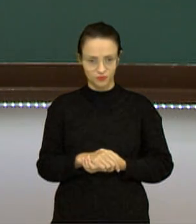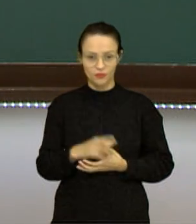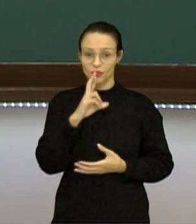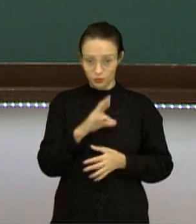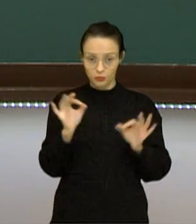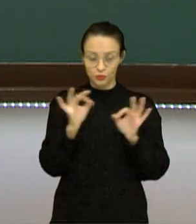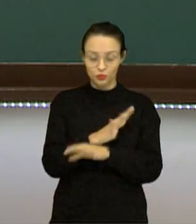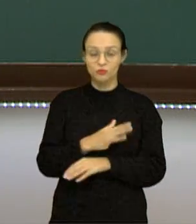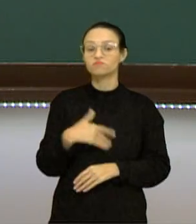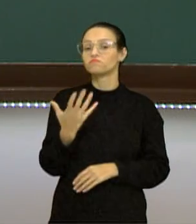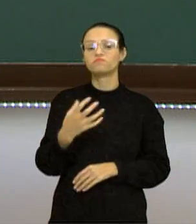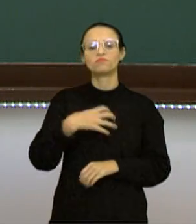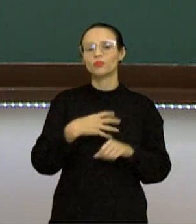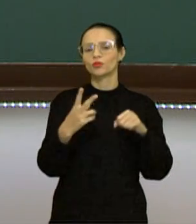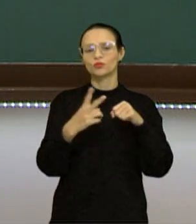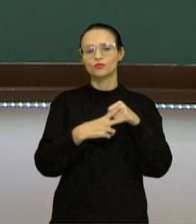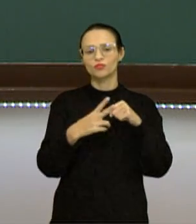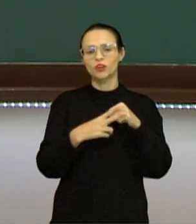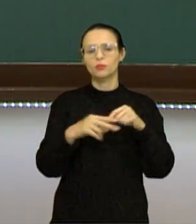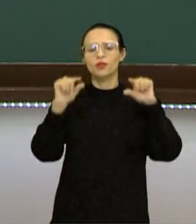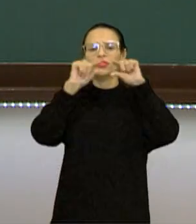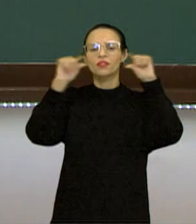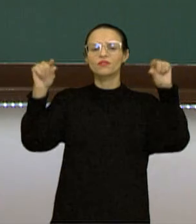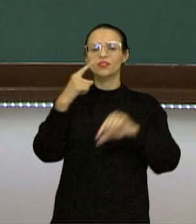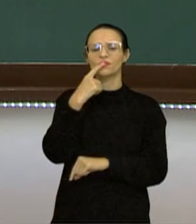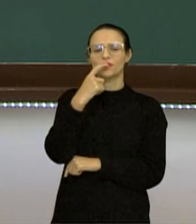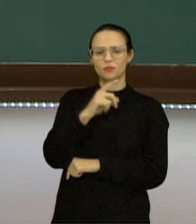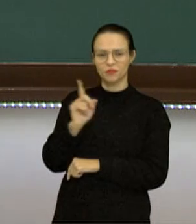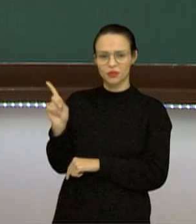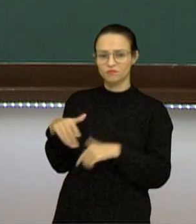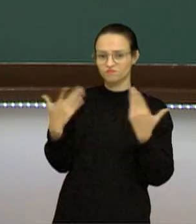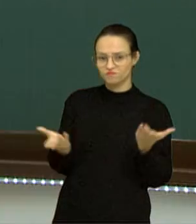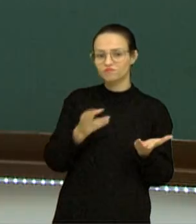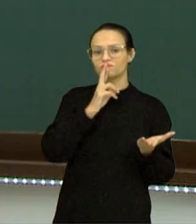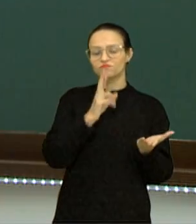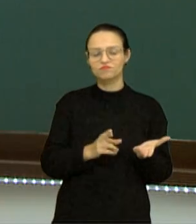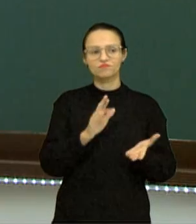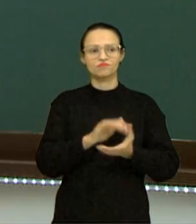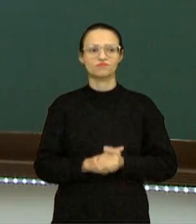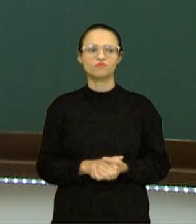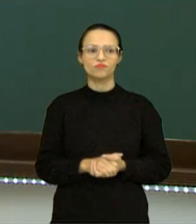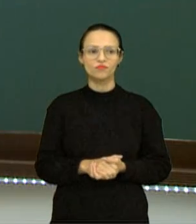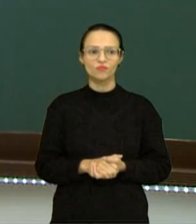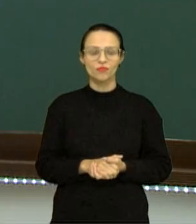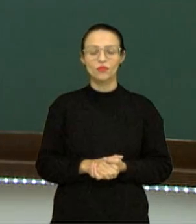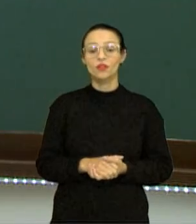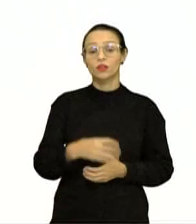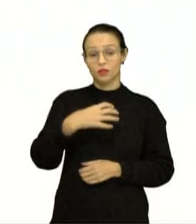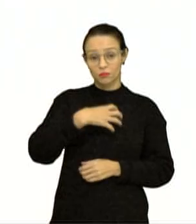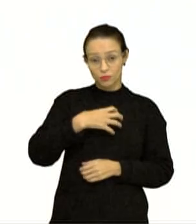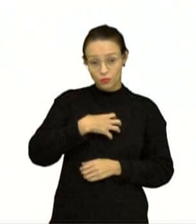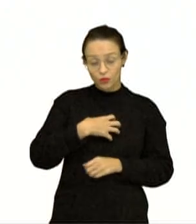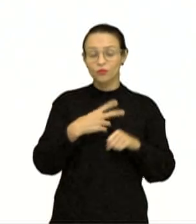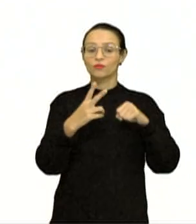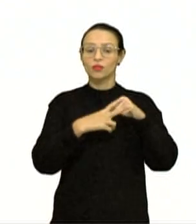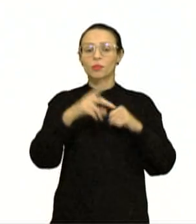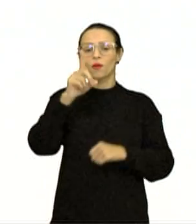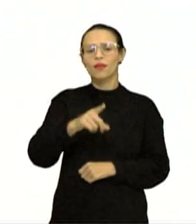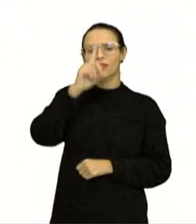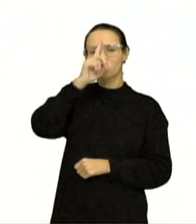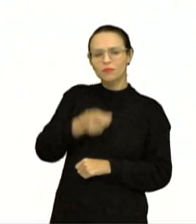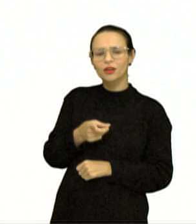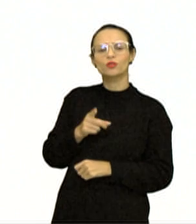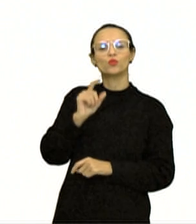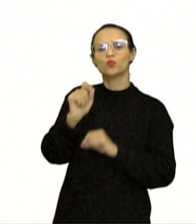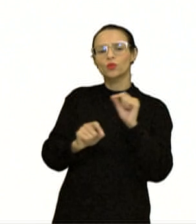Respondeu, qual é o modo verbal da última frase? Resposta, o modo verbal imperativo, em que se